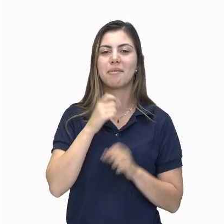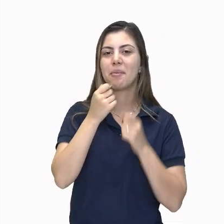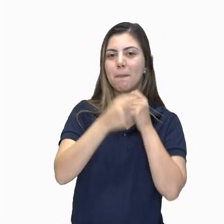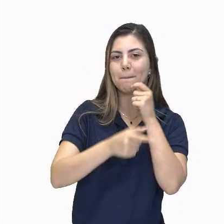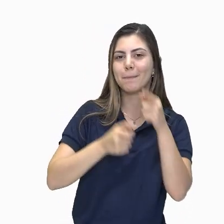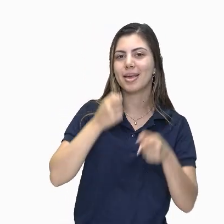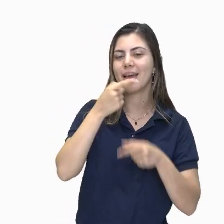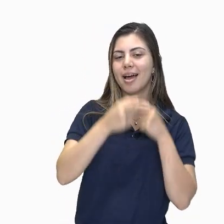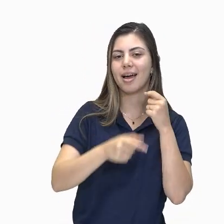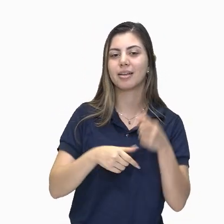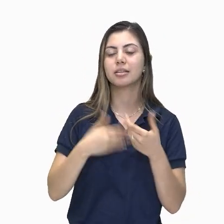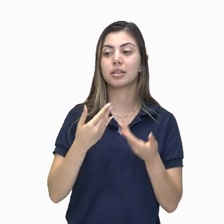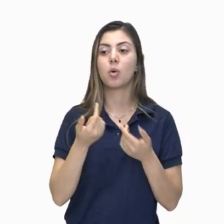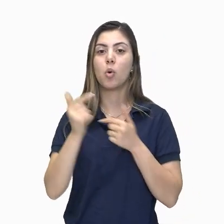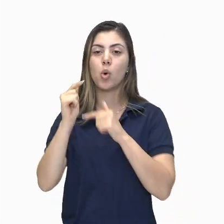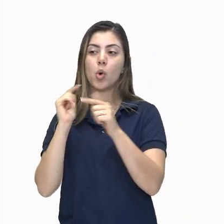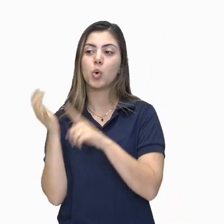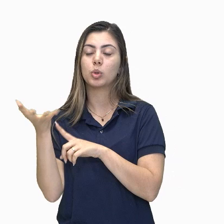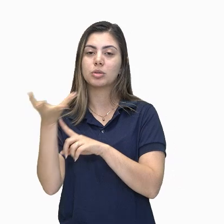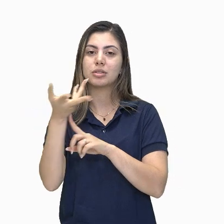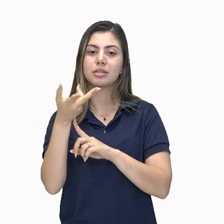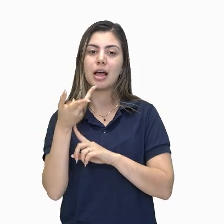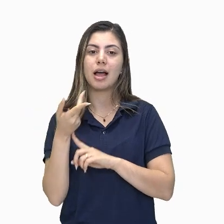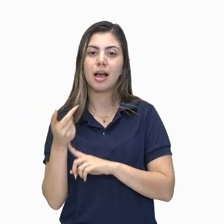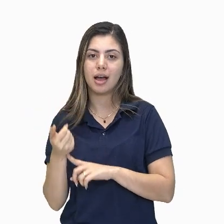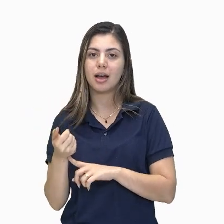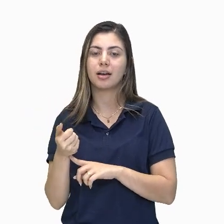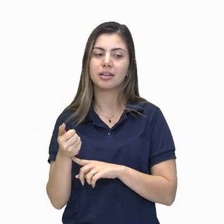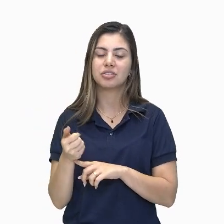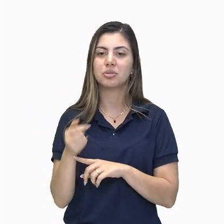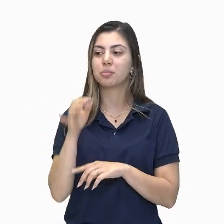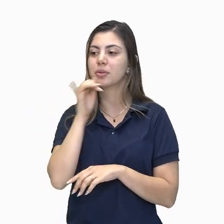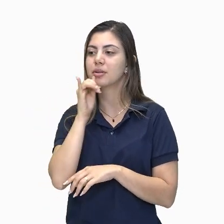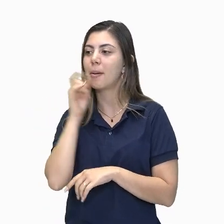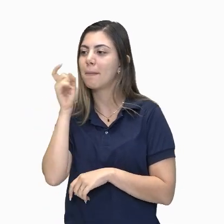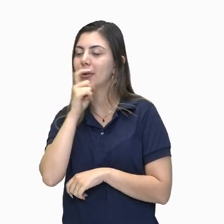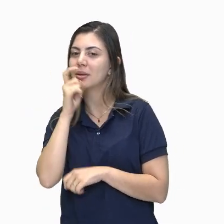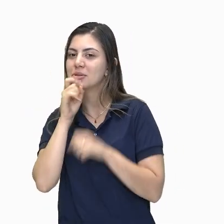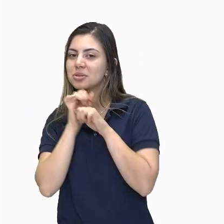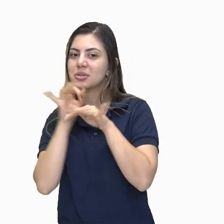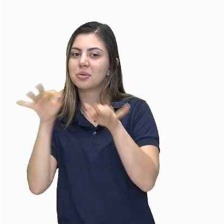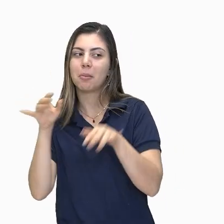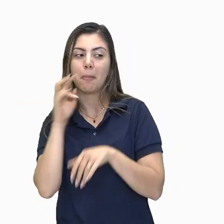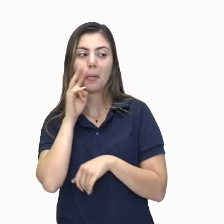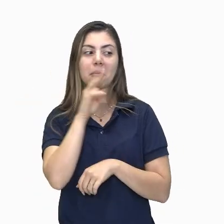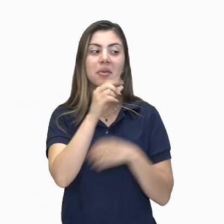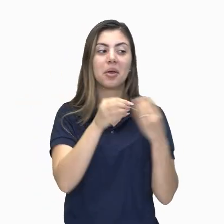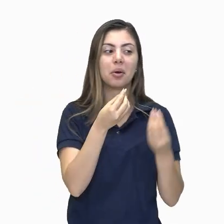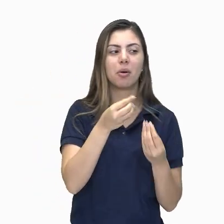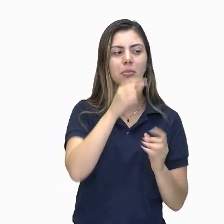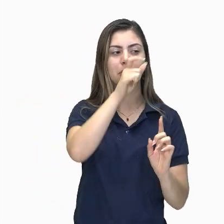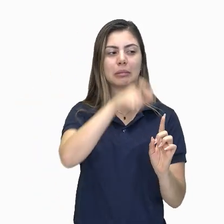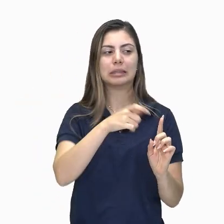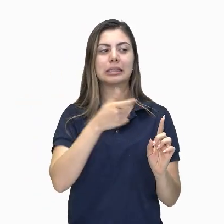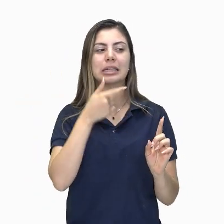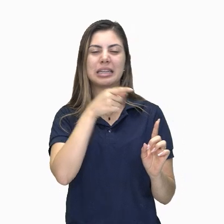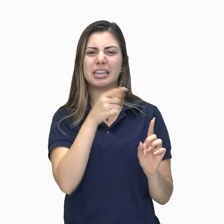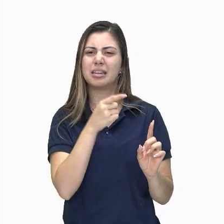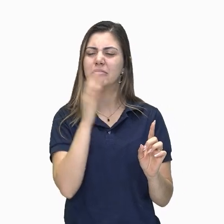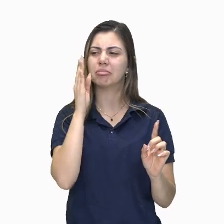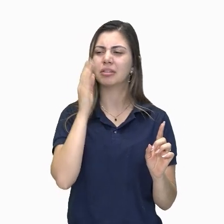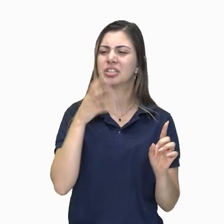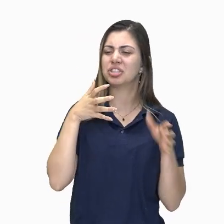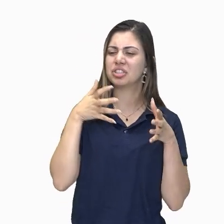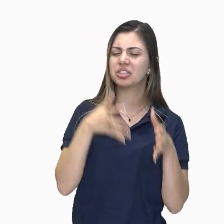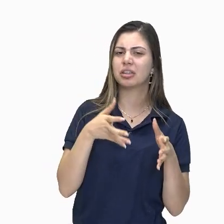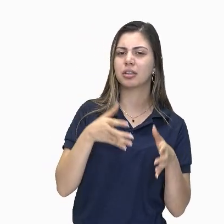que outros artistas fossem cobrar quando ele contava alguma mentira, para depois ver a cara do Mário muito chateado, e depois ele dizia,